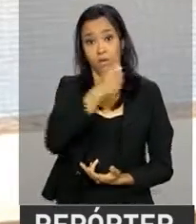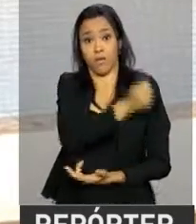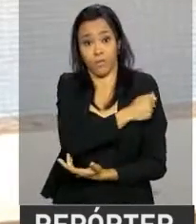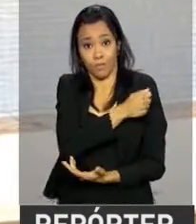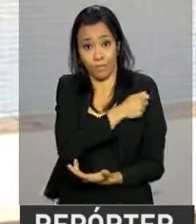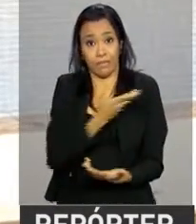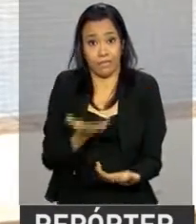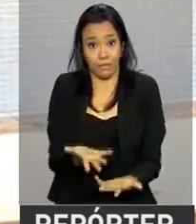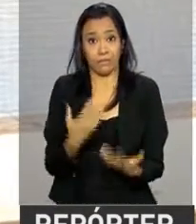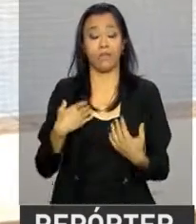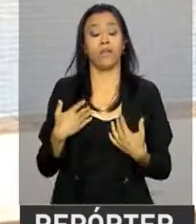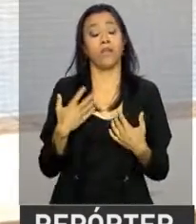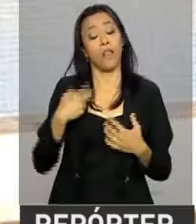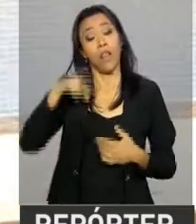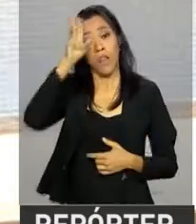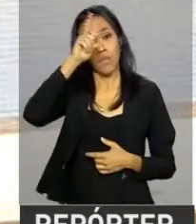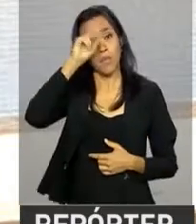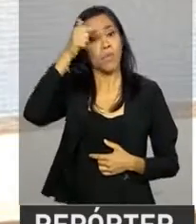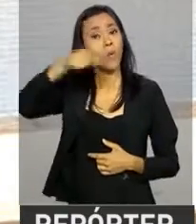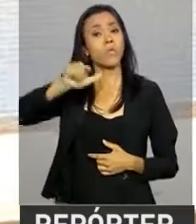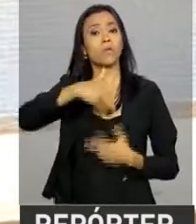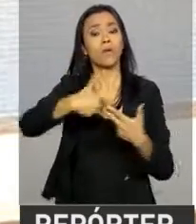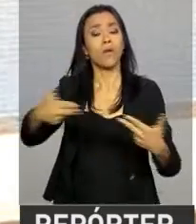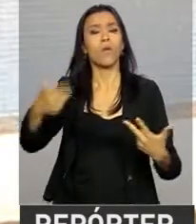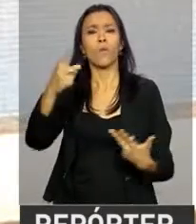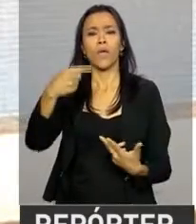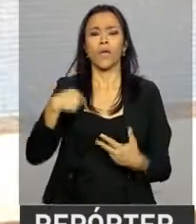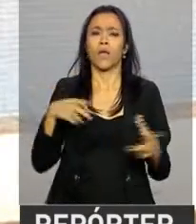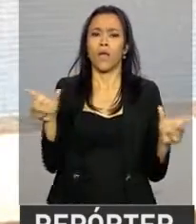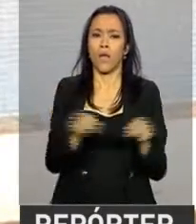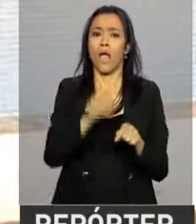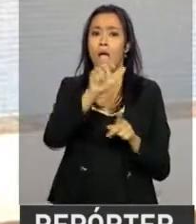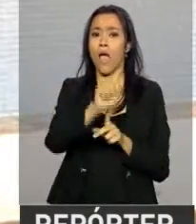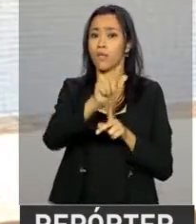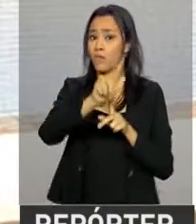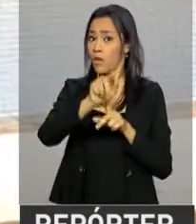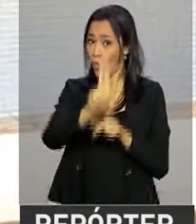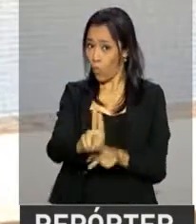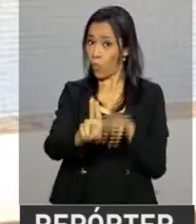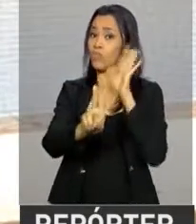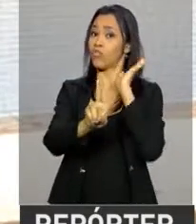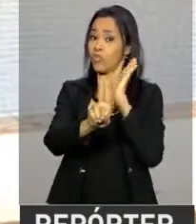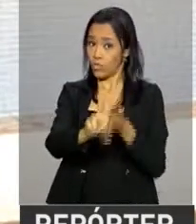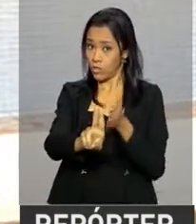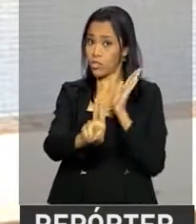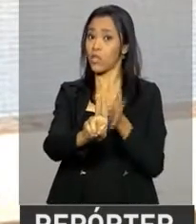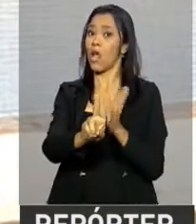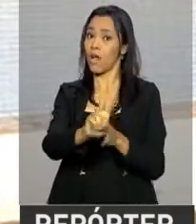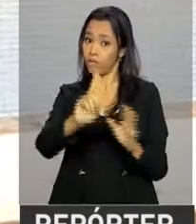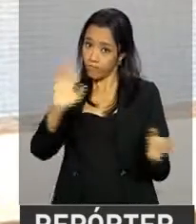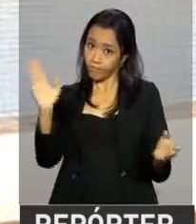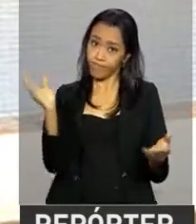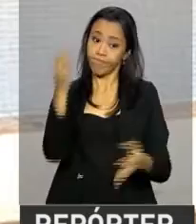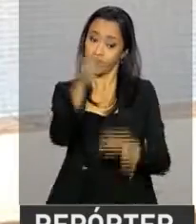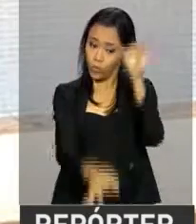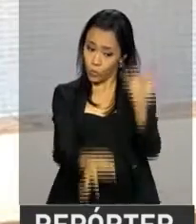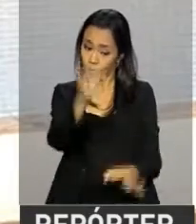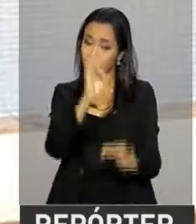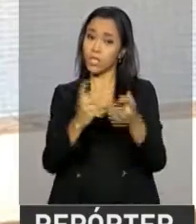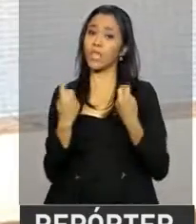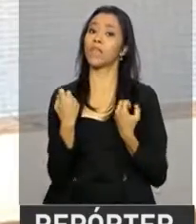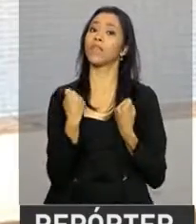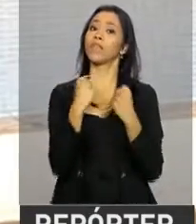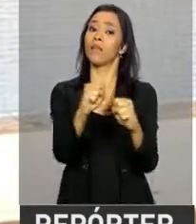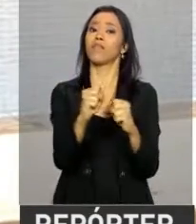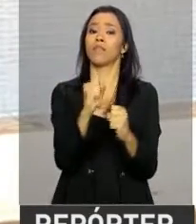que conforme você falou leandro advocacia geral da união já informou que atua judicialmente para defender a manutenção